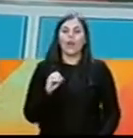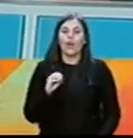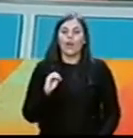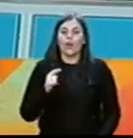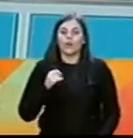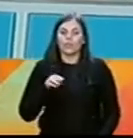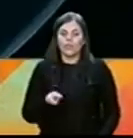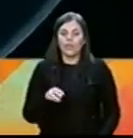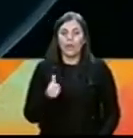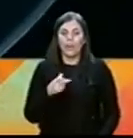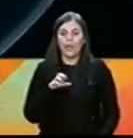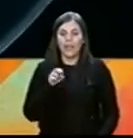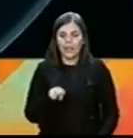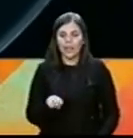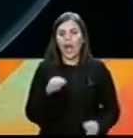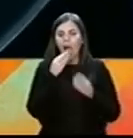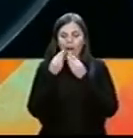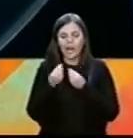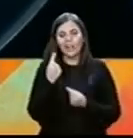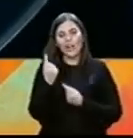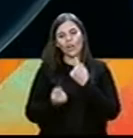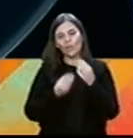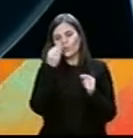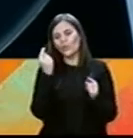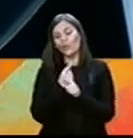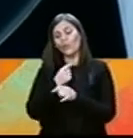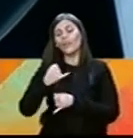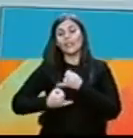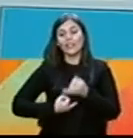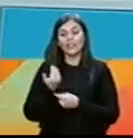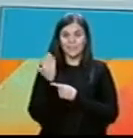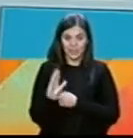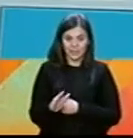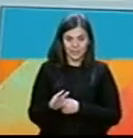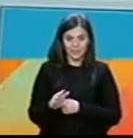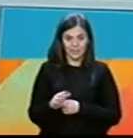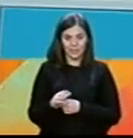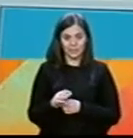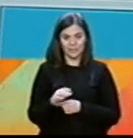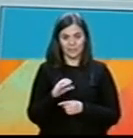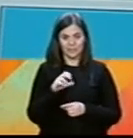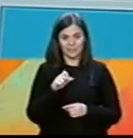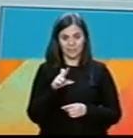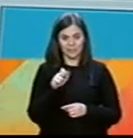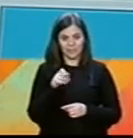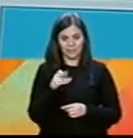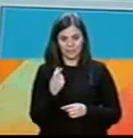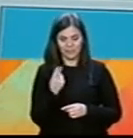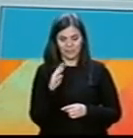Parece-me tudo bem. Tudo bem. E depois tem algumas receitas também tradicionais, como os carapaus alimados,